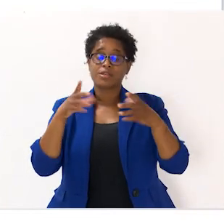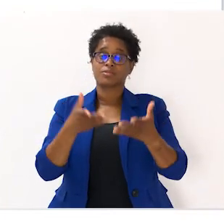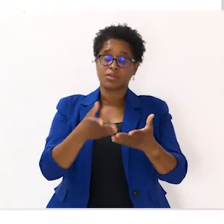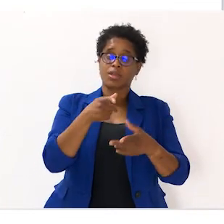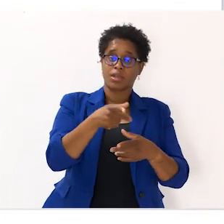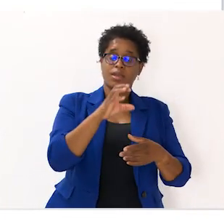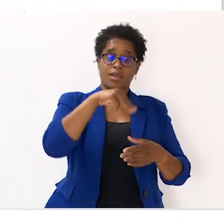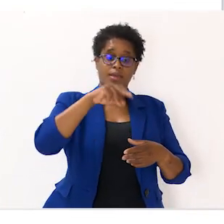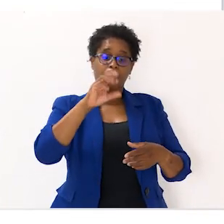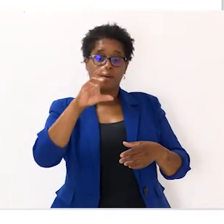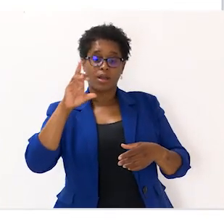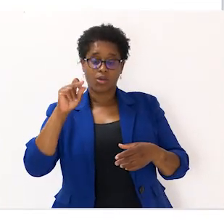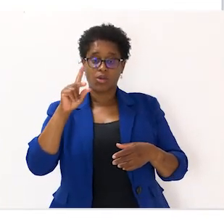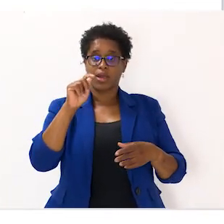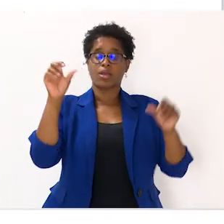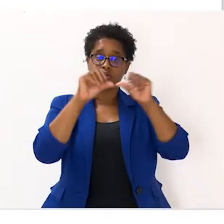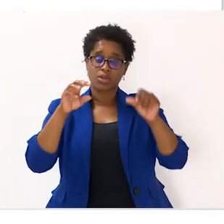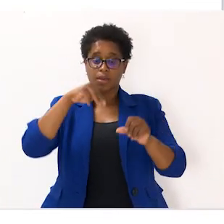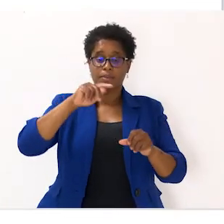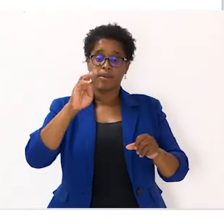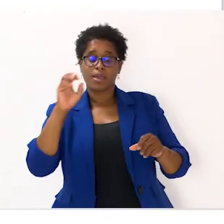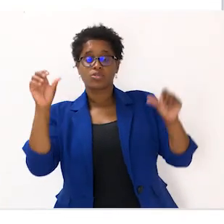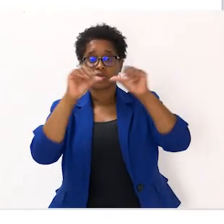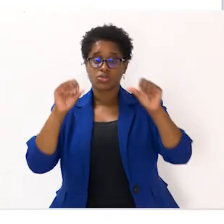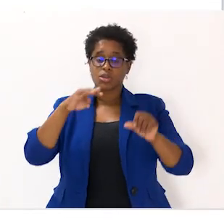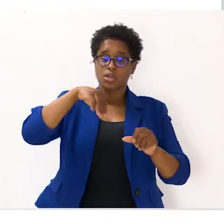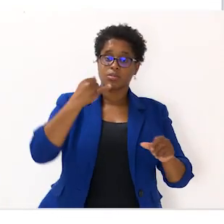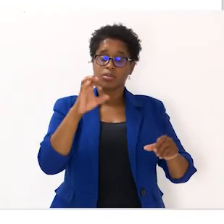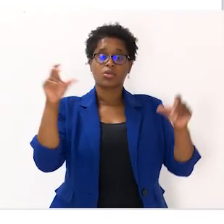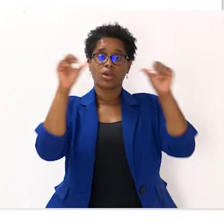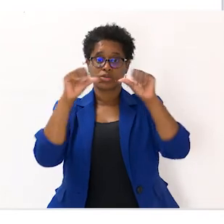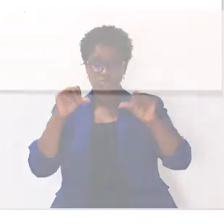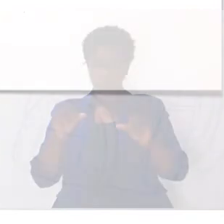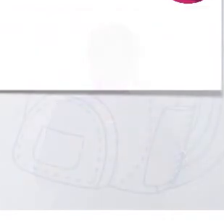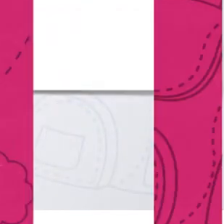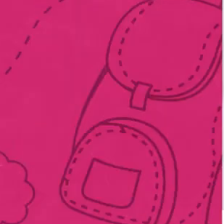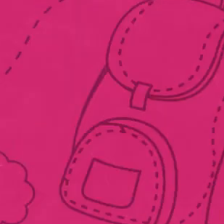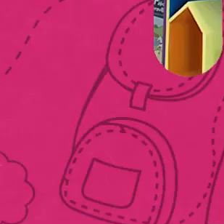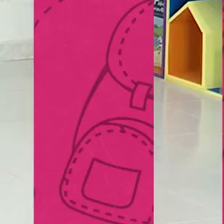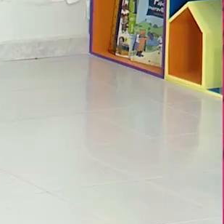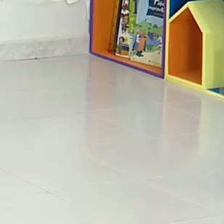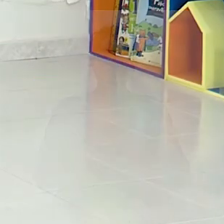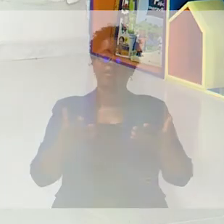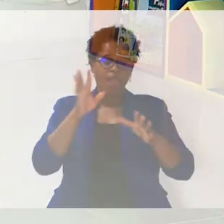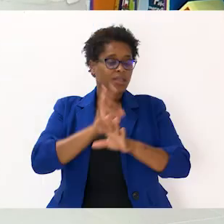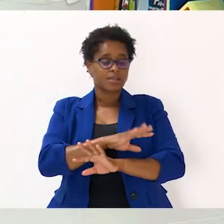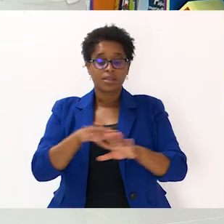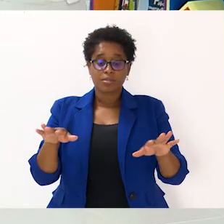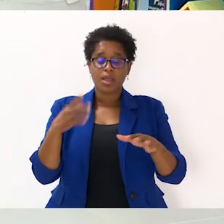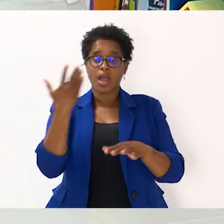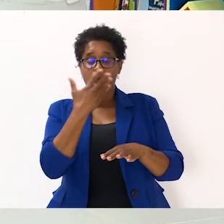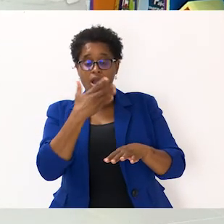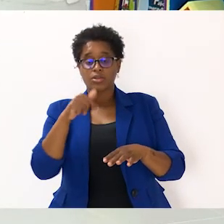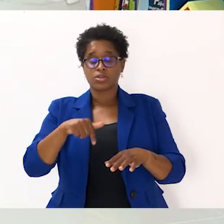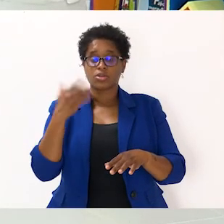em macroecossistema, mesoecossistema e microecossistema. E assim terminamos a nossa